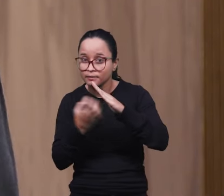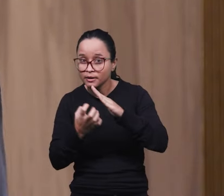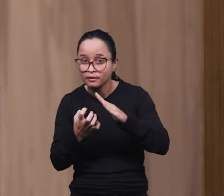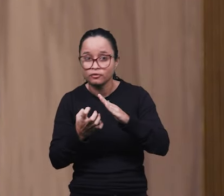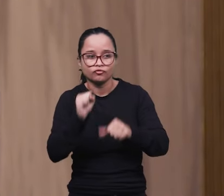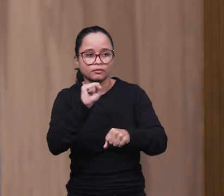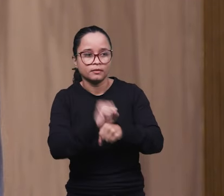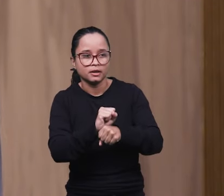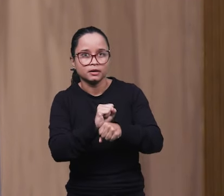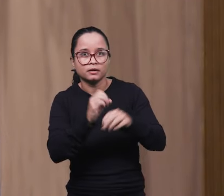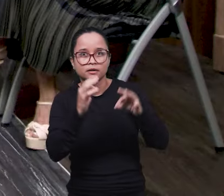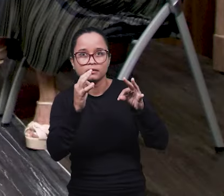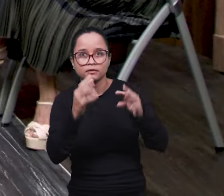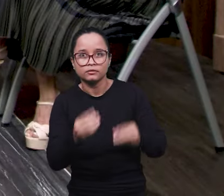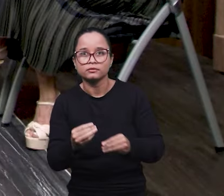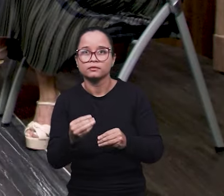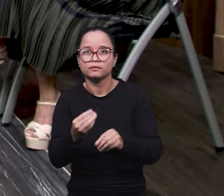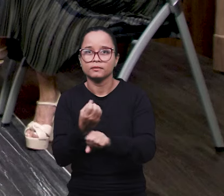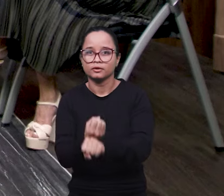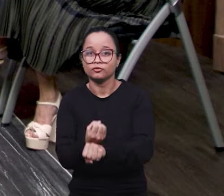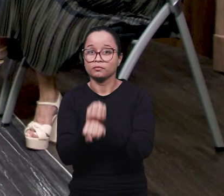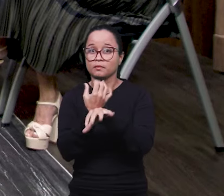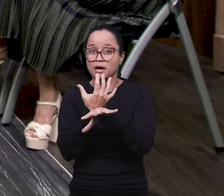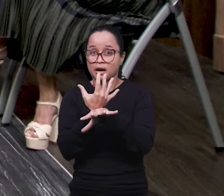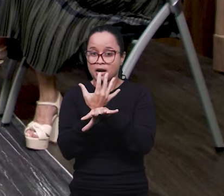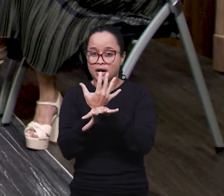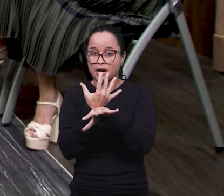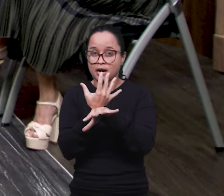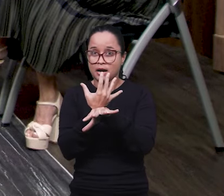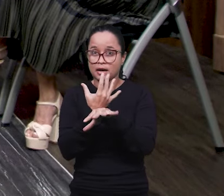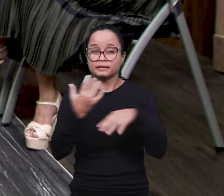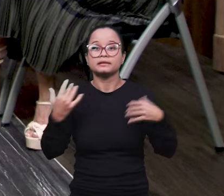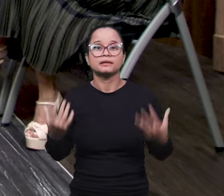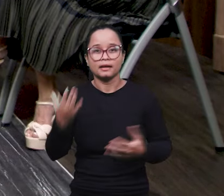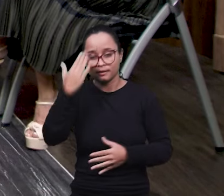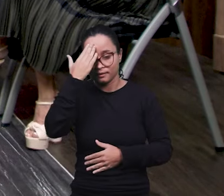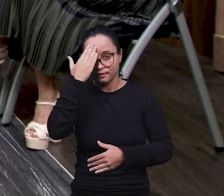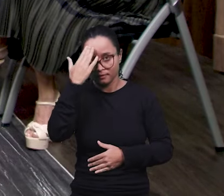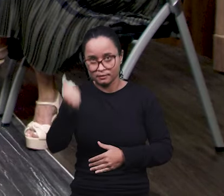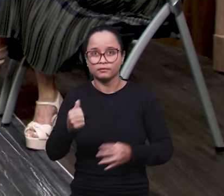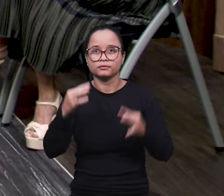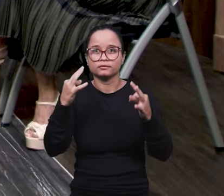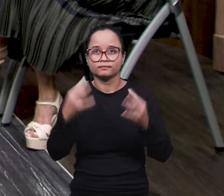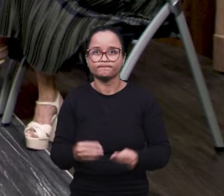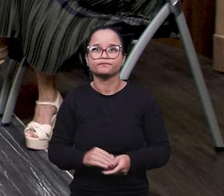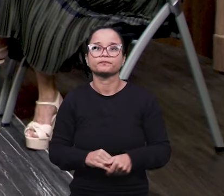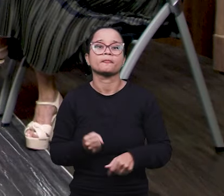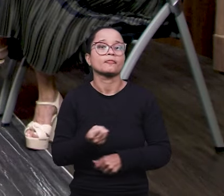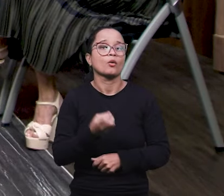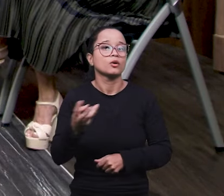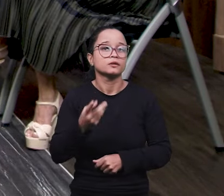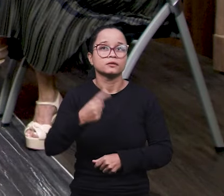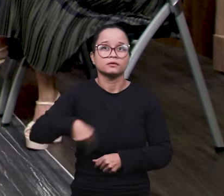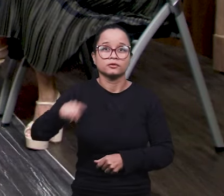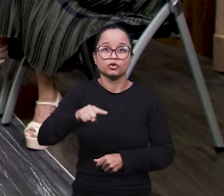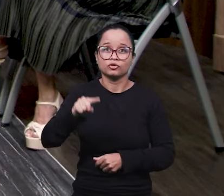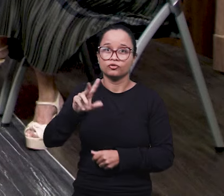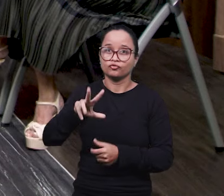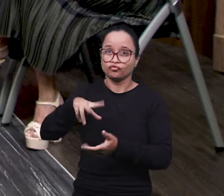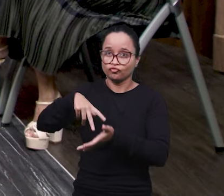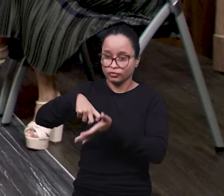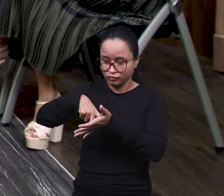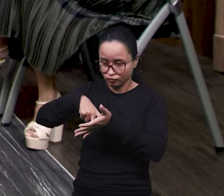tudo pra chamada de vídeo né Uhum para poder atendê-la e ela sabia disso e quantas vezes a gente foi pro joelho